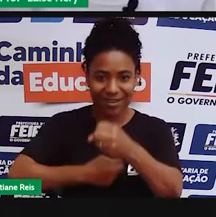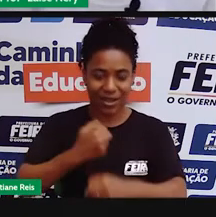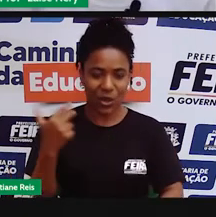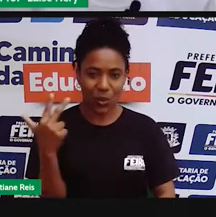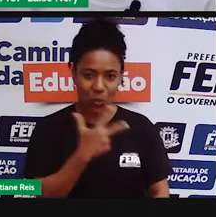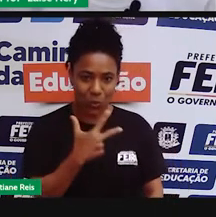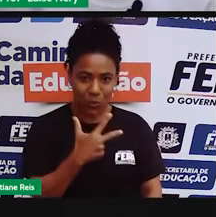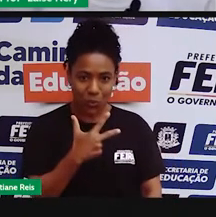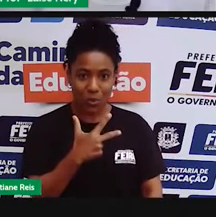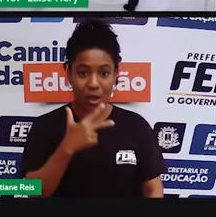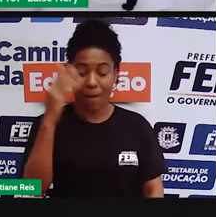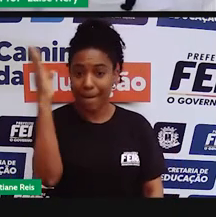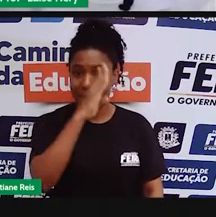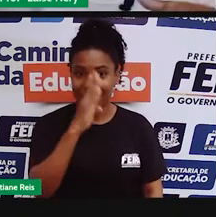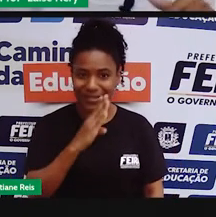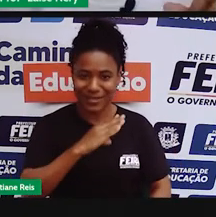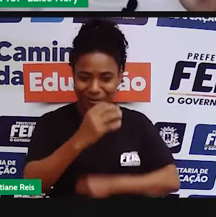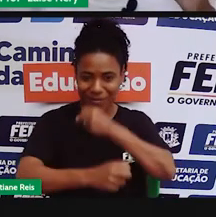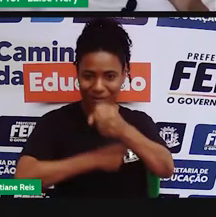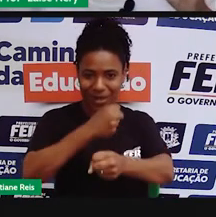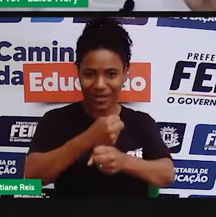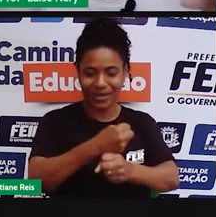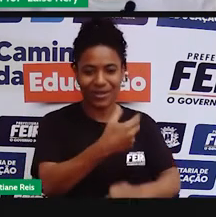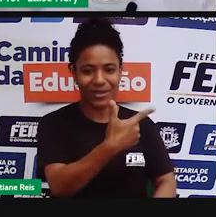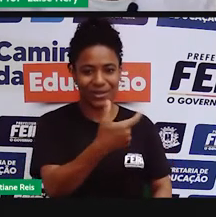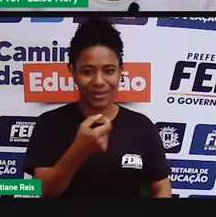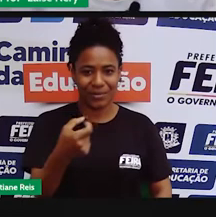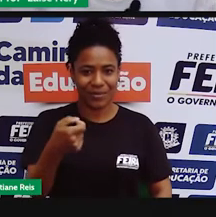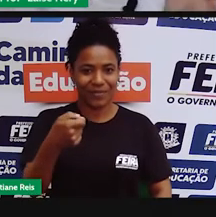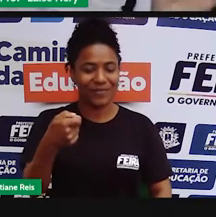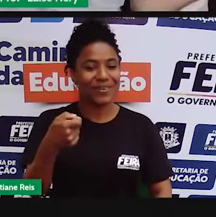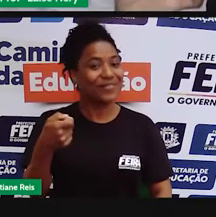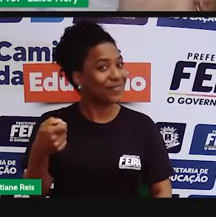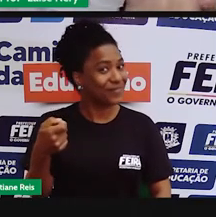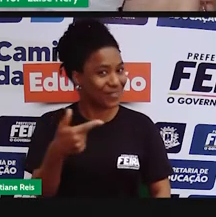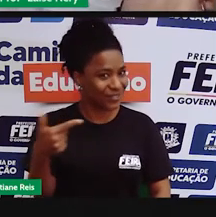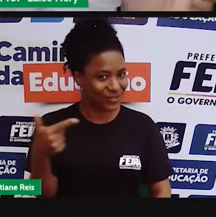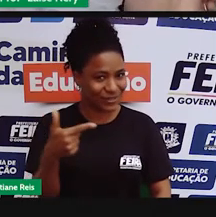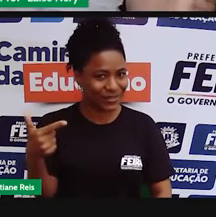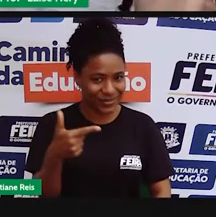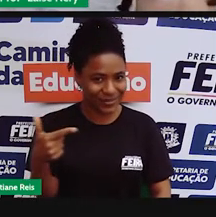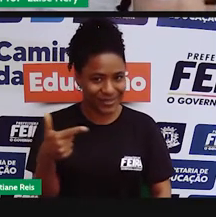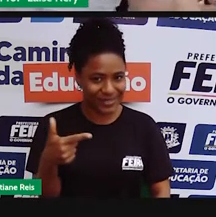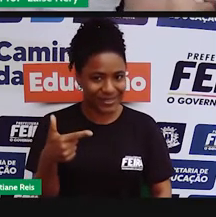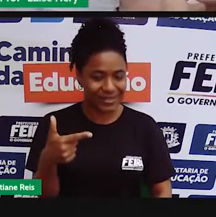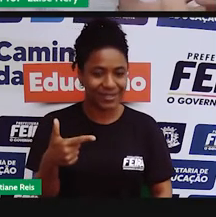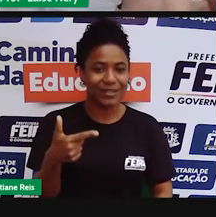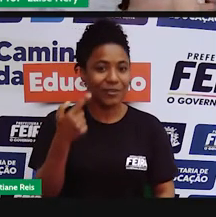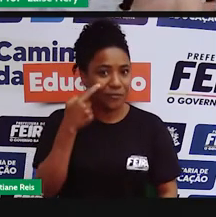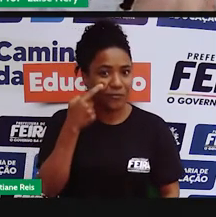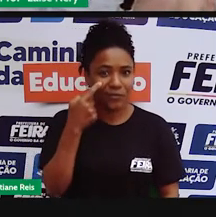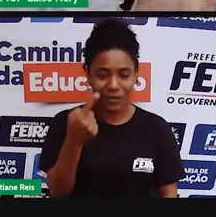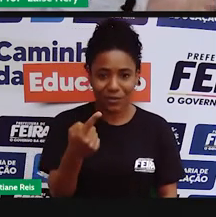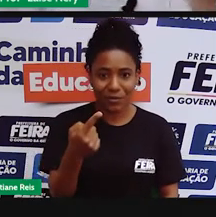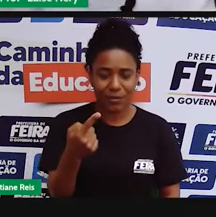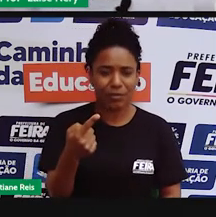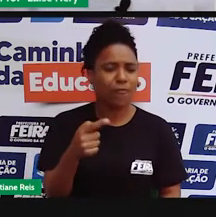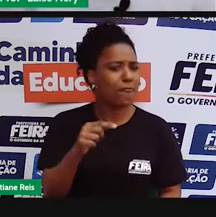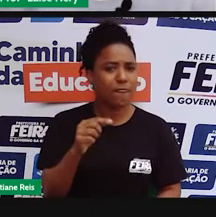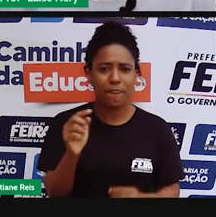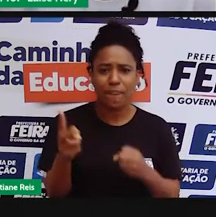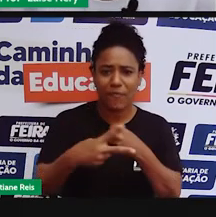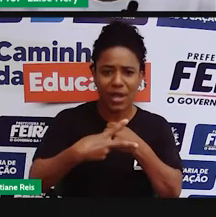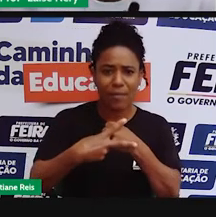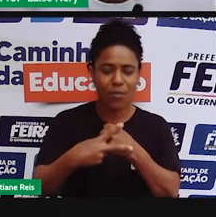Isso quer dizer o quê? Que eu disse a frase agora, mas o verbo cantarei me dá a ideia de que